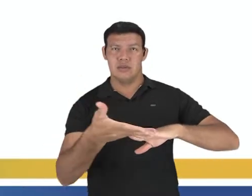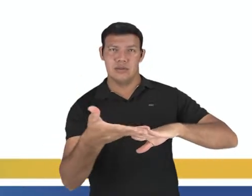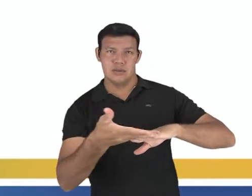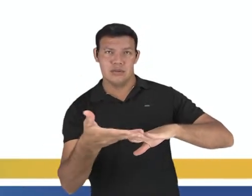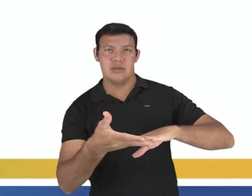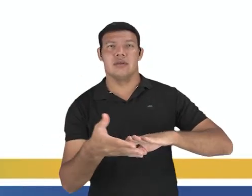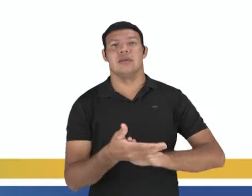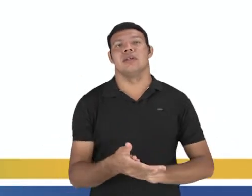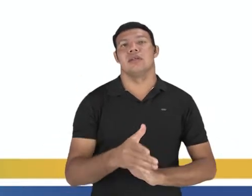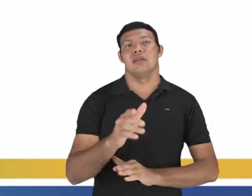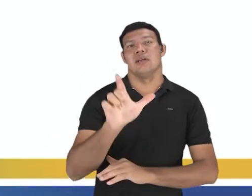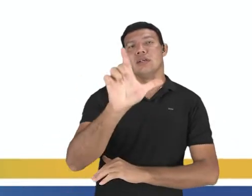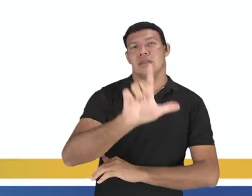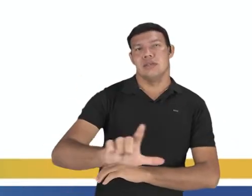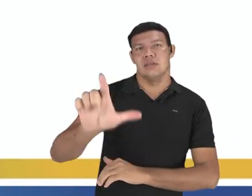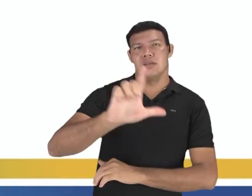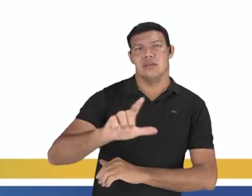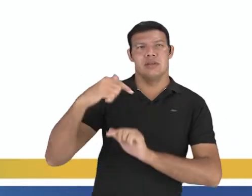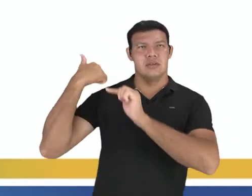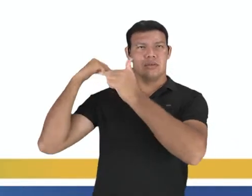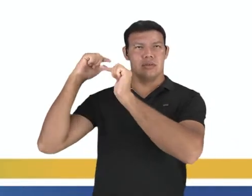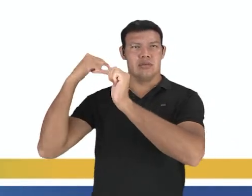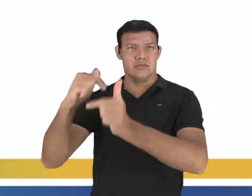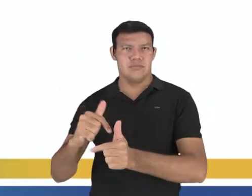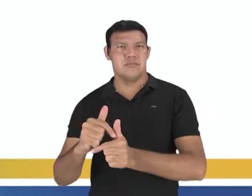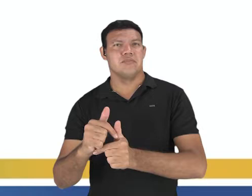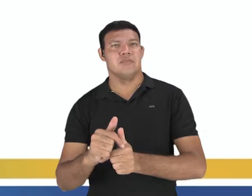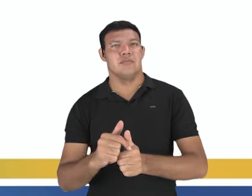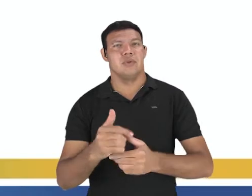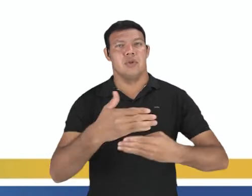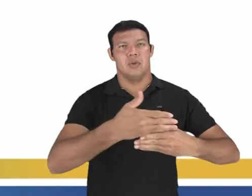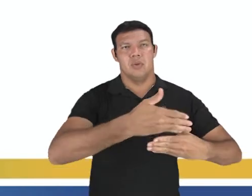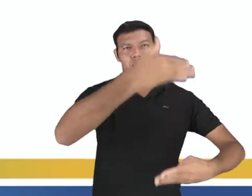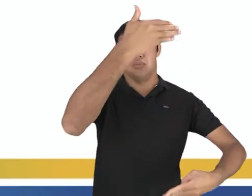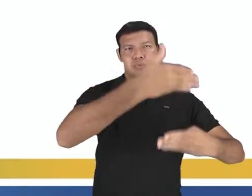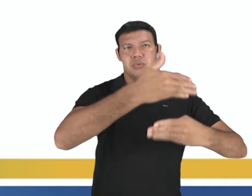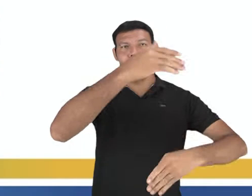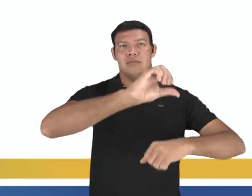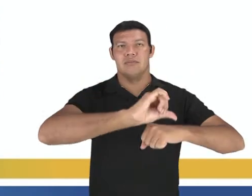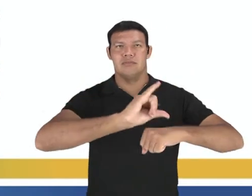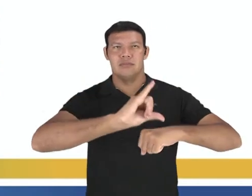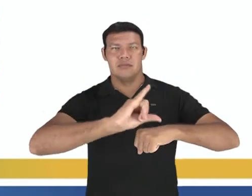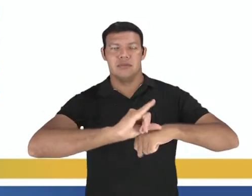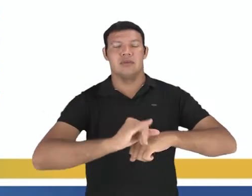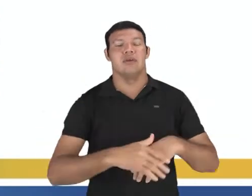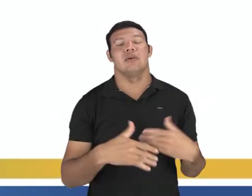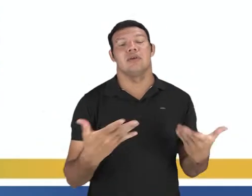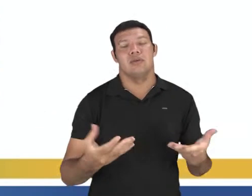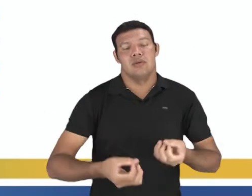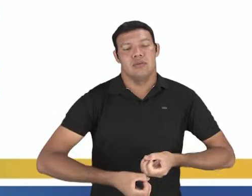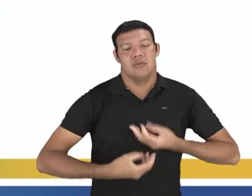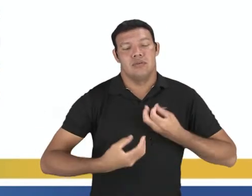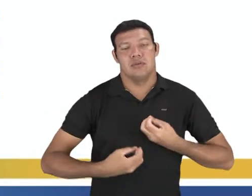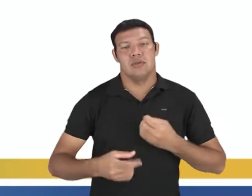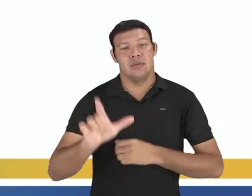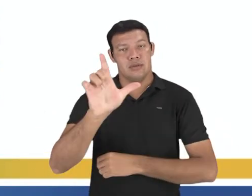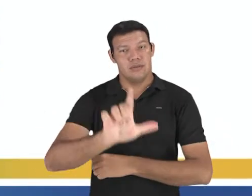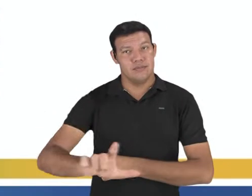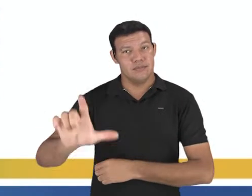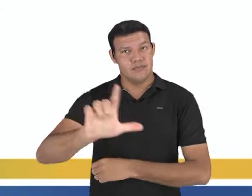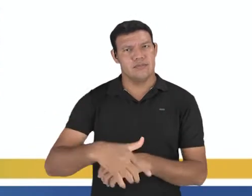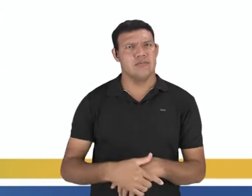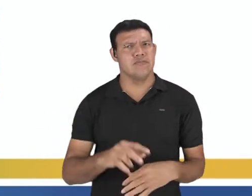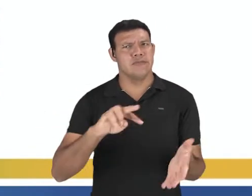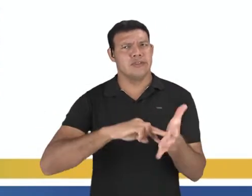manifestações verbais podem ser consideradas expressões literárias. Mas o que é literatura?